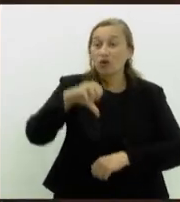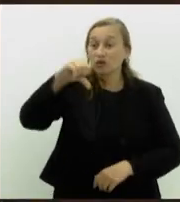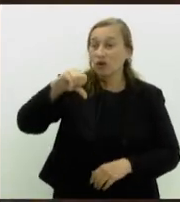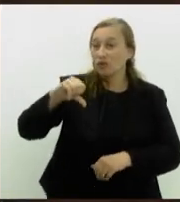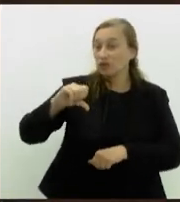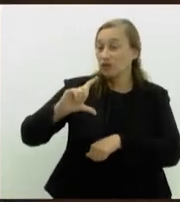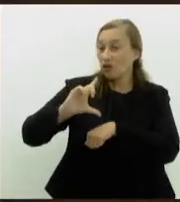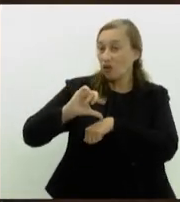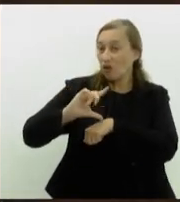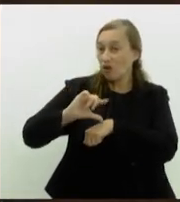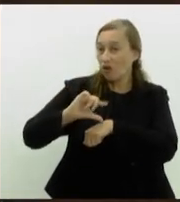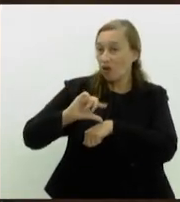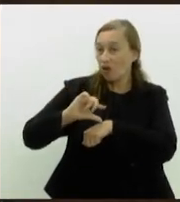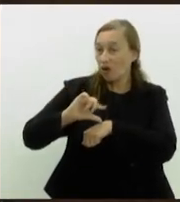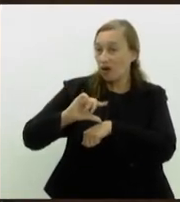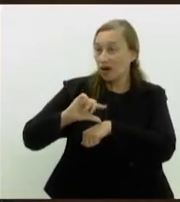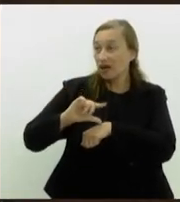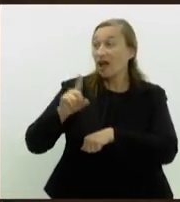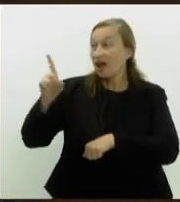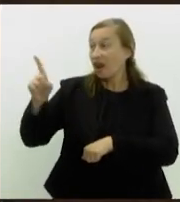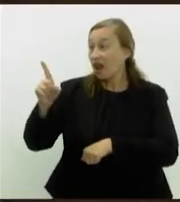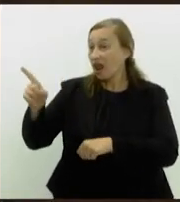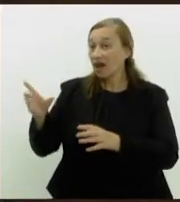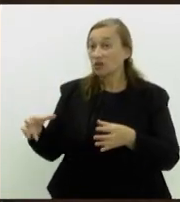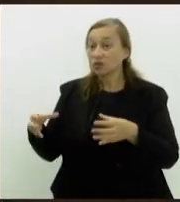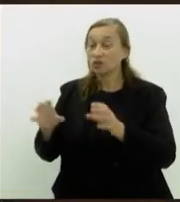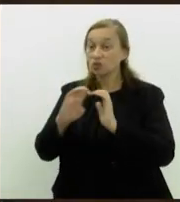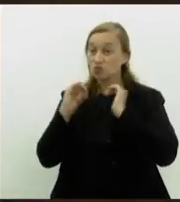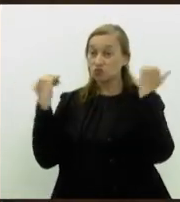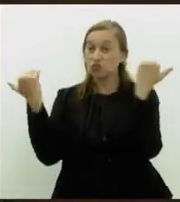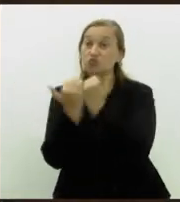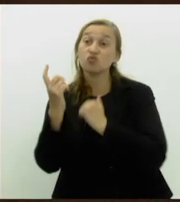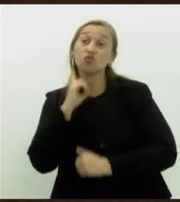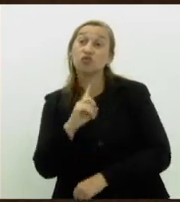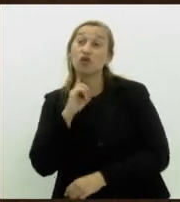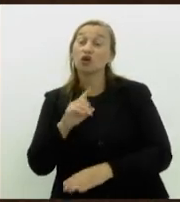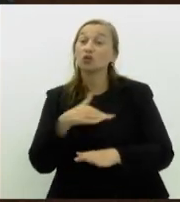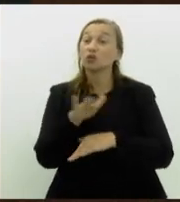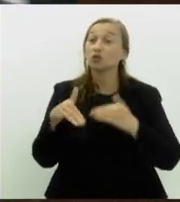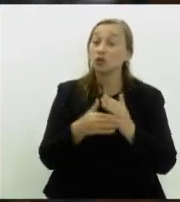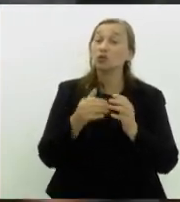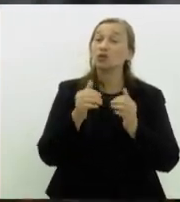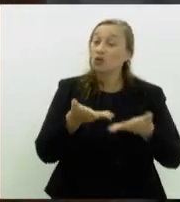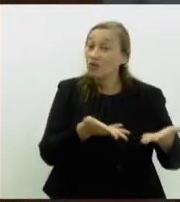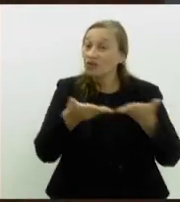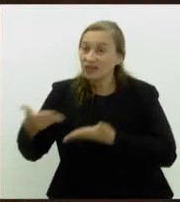Urubu. Todos os deputados e todos os atletas estão convidados.